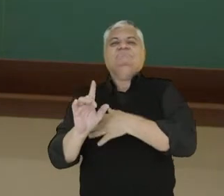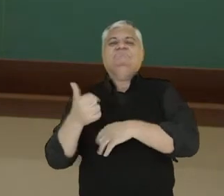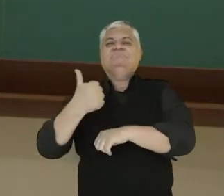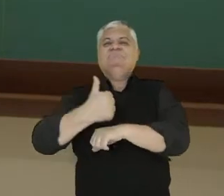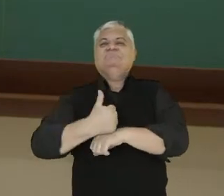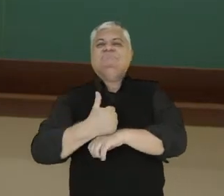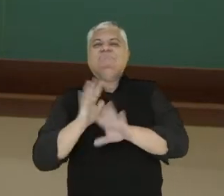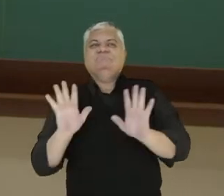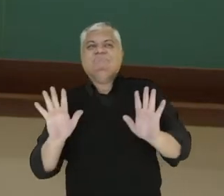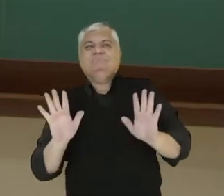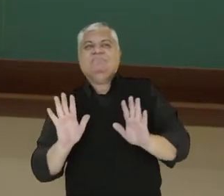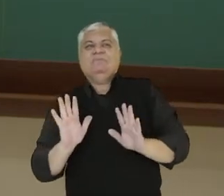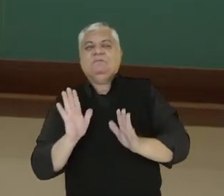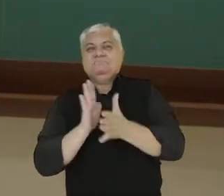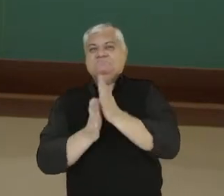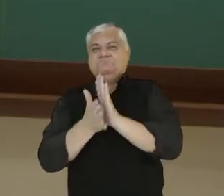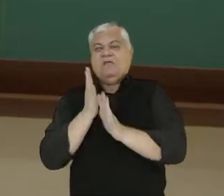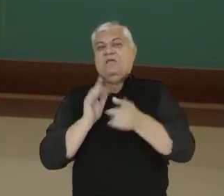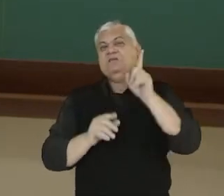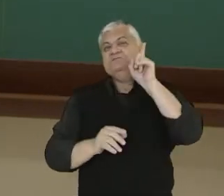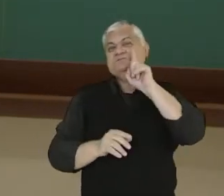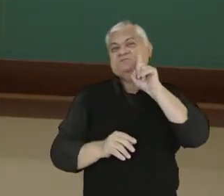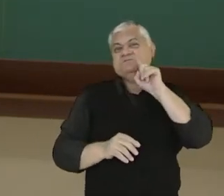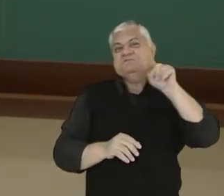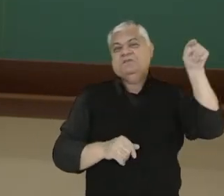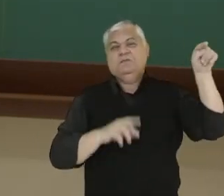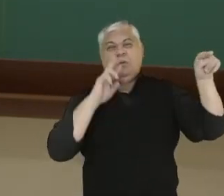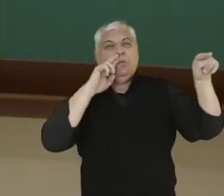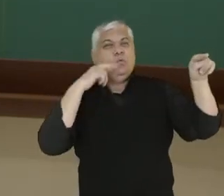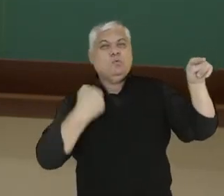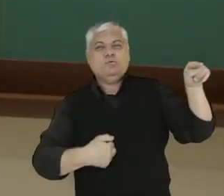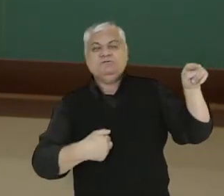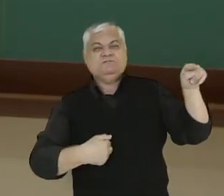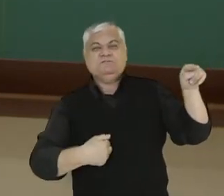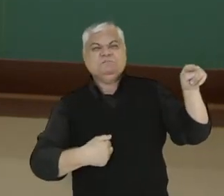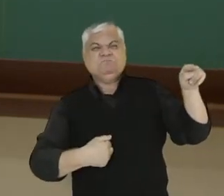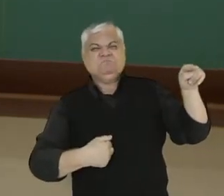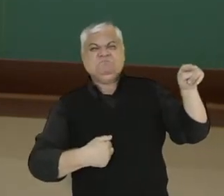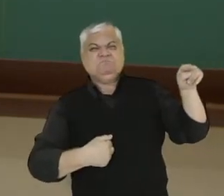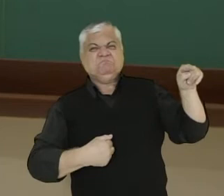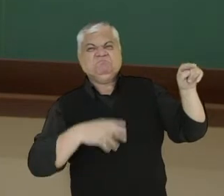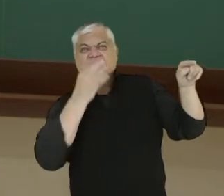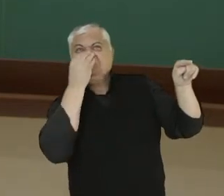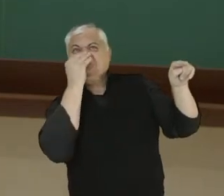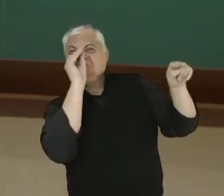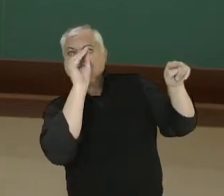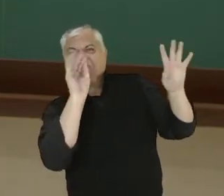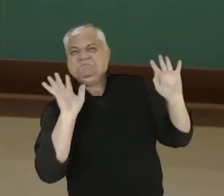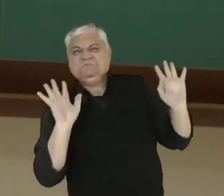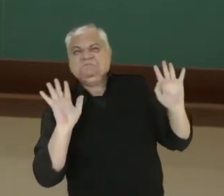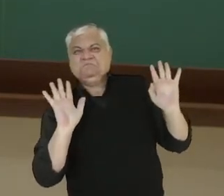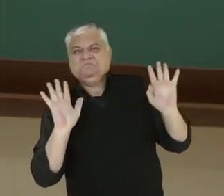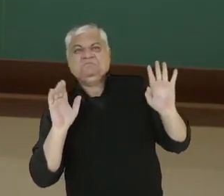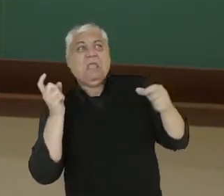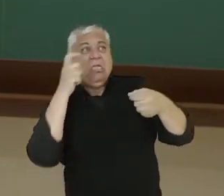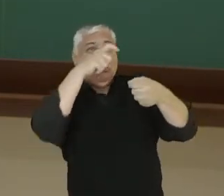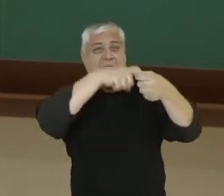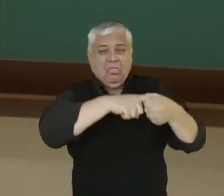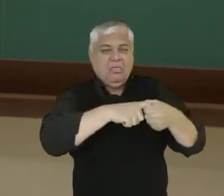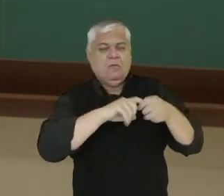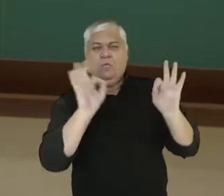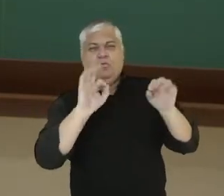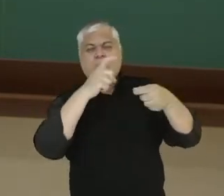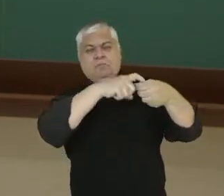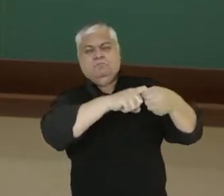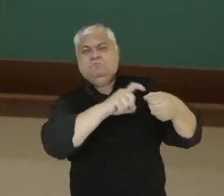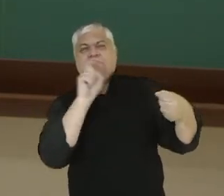aos alinhamentos, tanto com os Estados Unidos como com a Rússia. Então ela tem uma posição independente em relação a esses dois